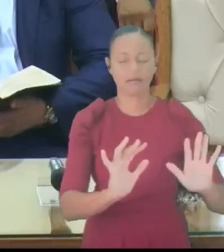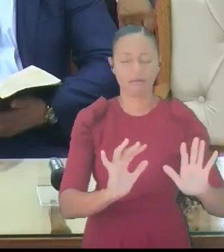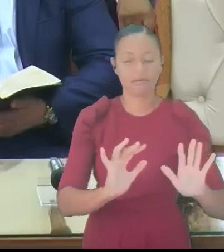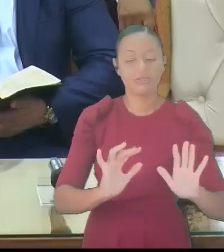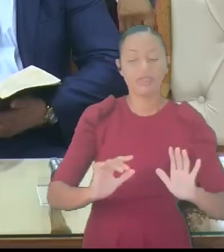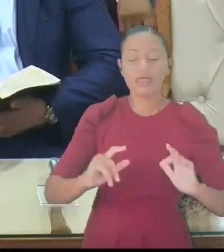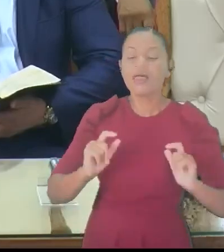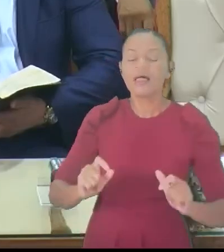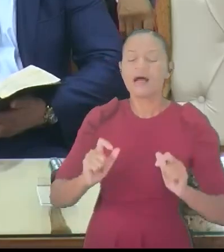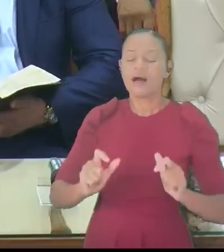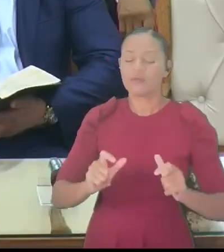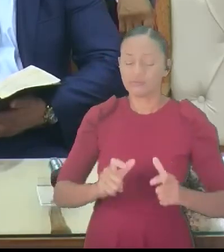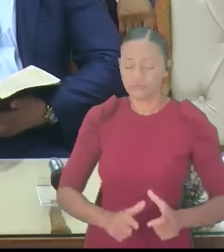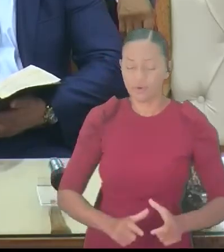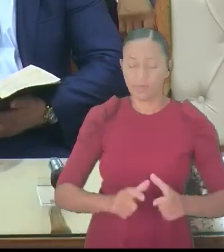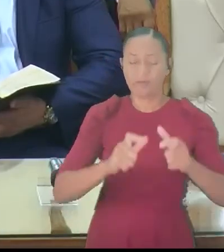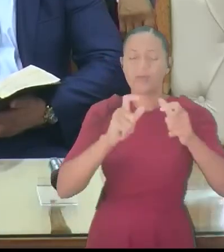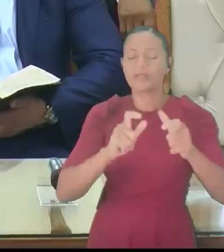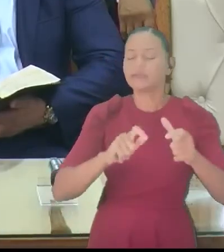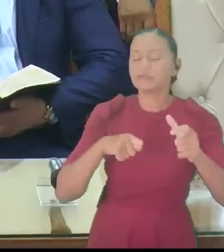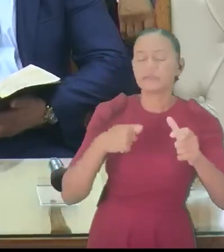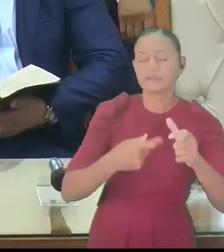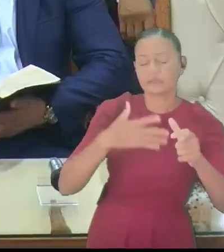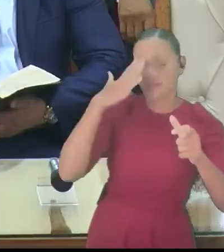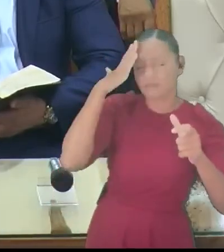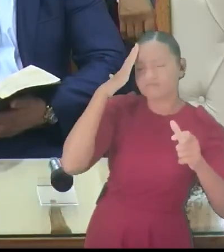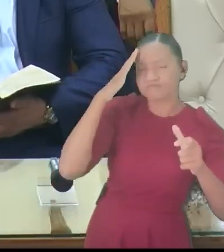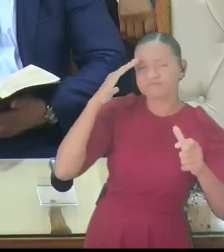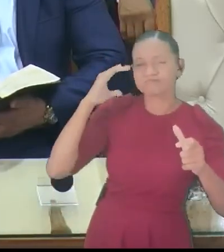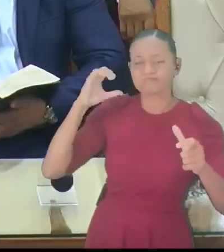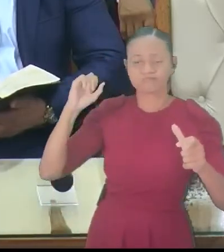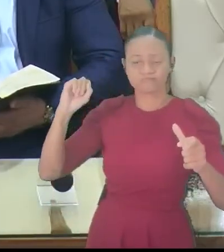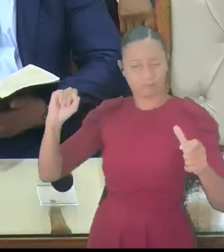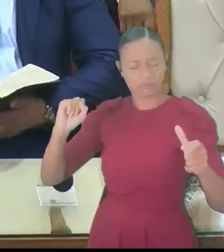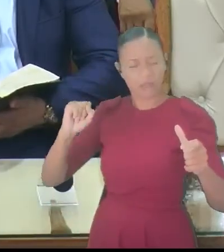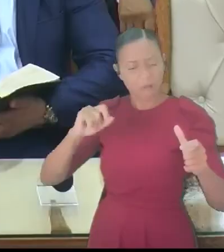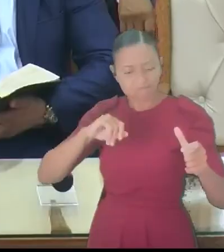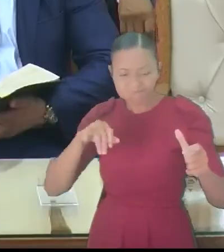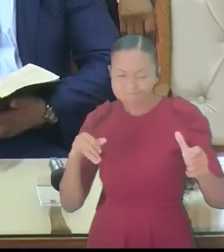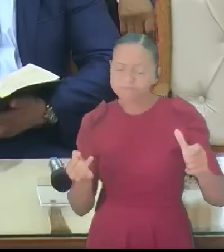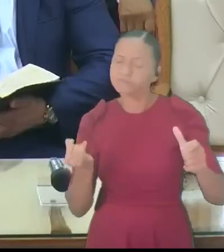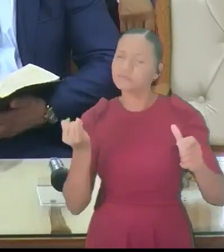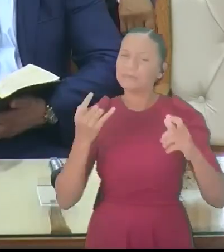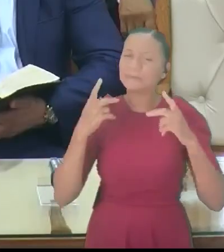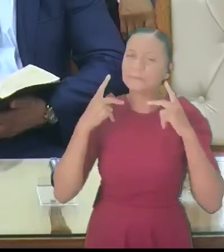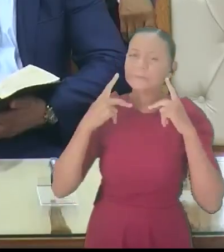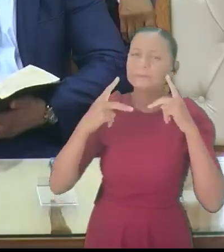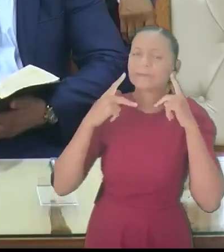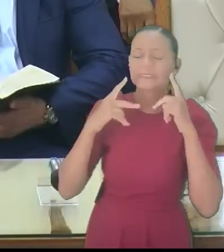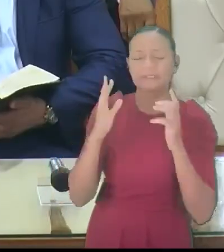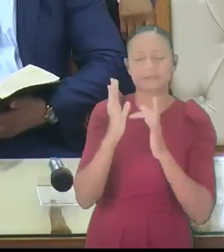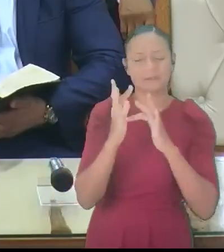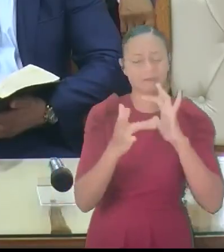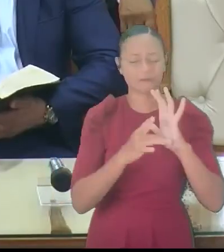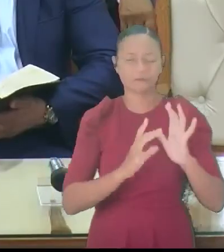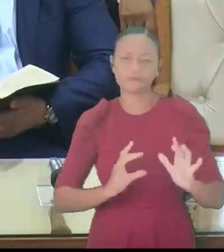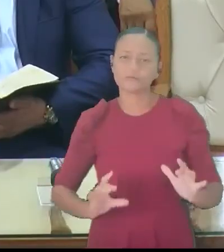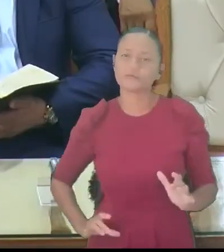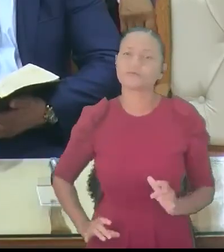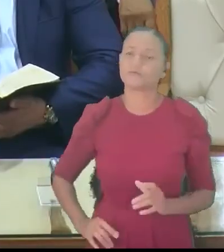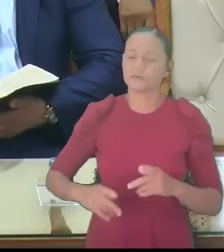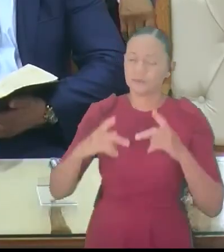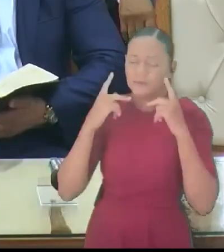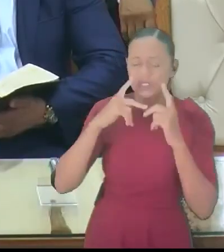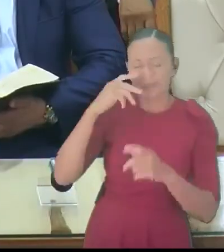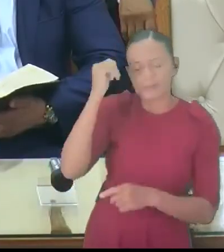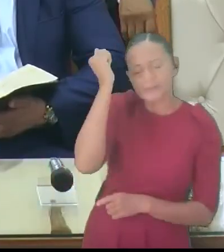Salomão. Pedro aproveitou para quê, irmãos? Para pregar Cristo, pregar o arrependimento, pregar a salvação. Porque cura